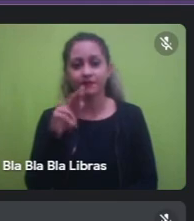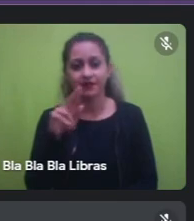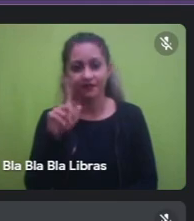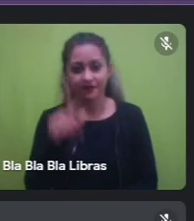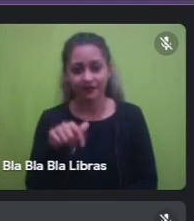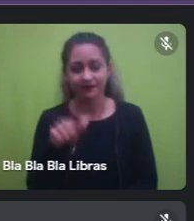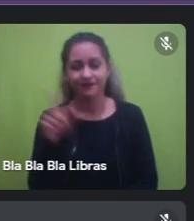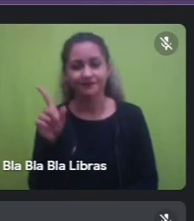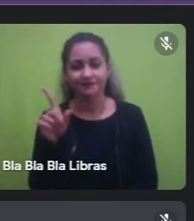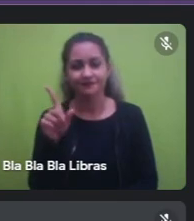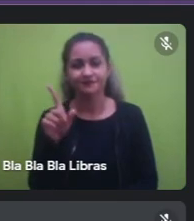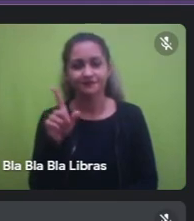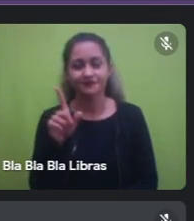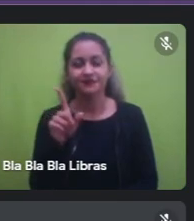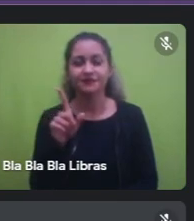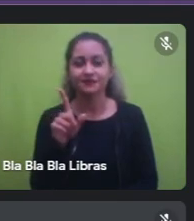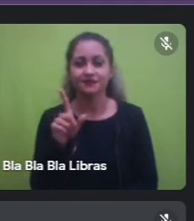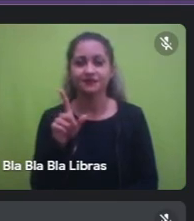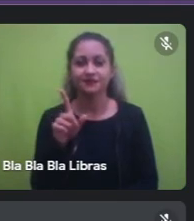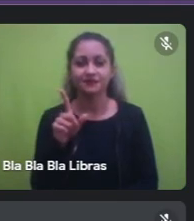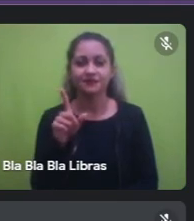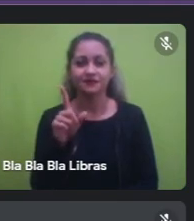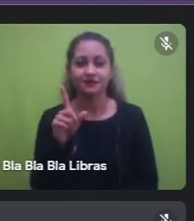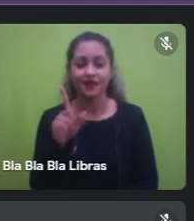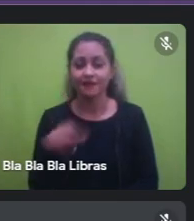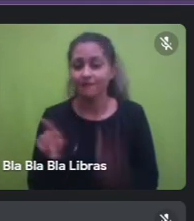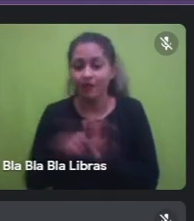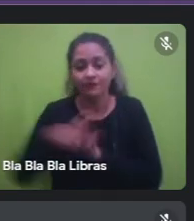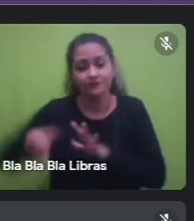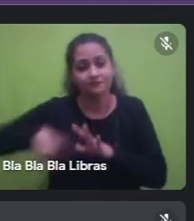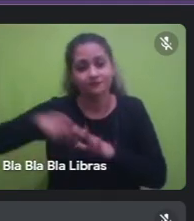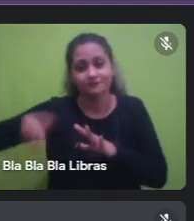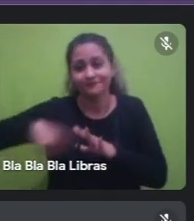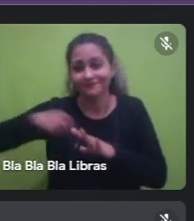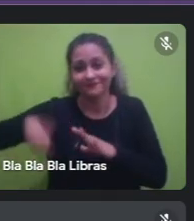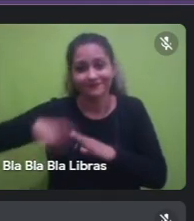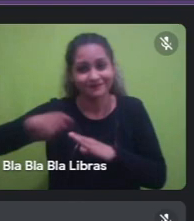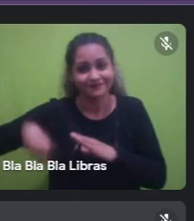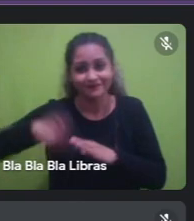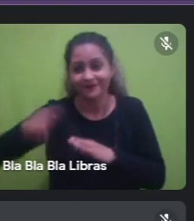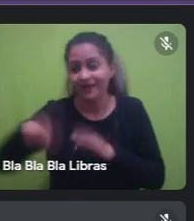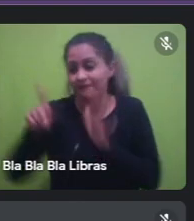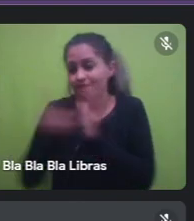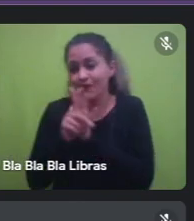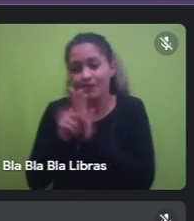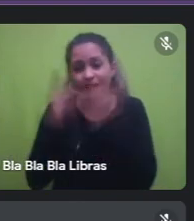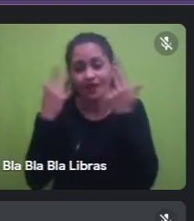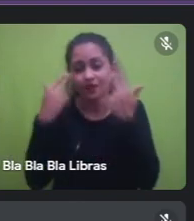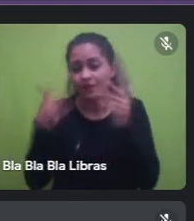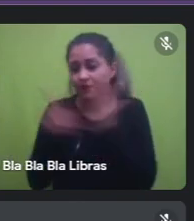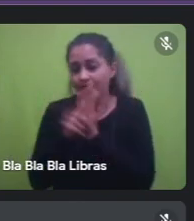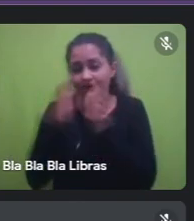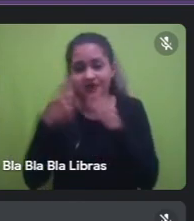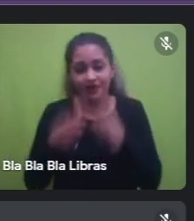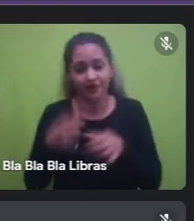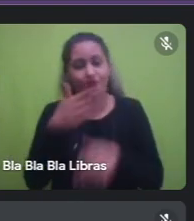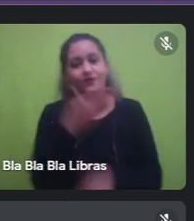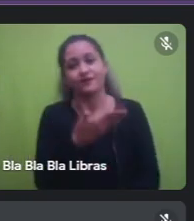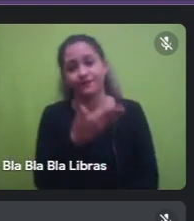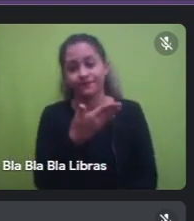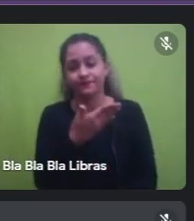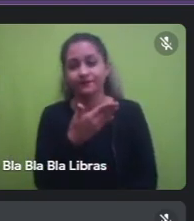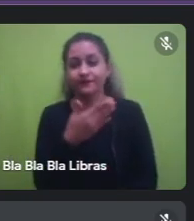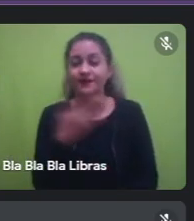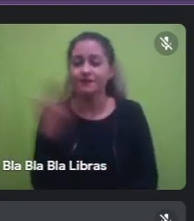lá no Itacaiunas. O Mapará é da panela, né, gente? O Mapará é uma iguaria, ele é ali daquela região toda. E até a